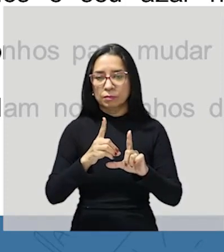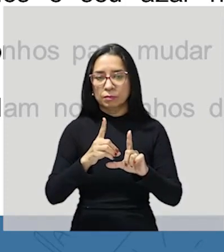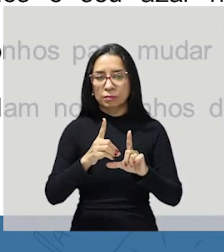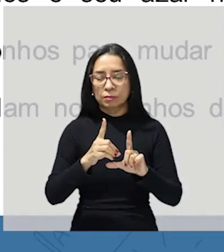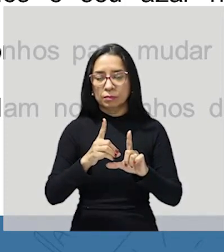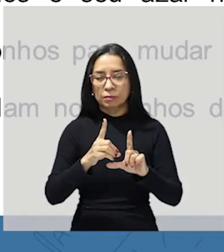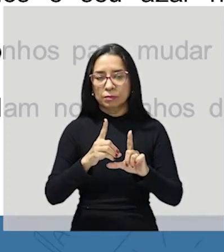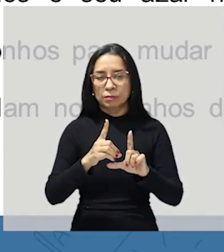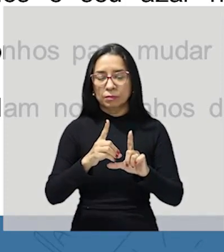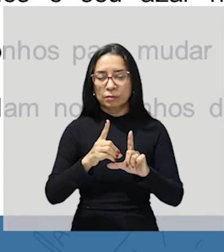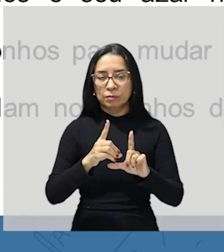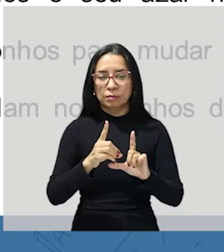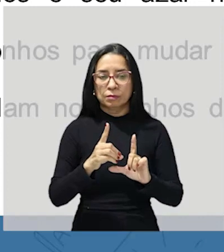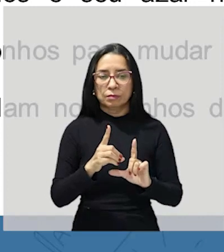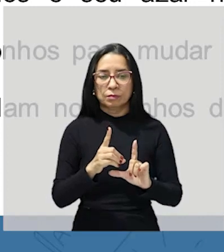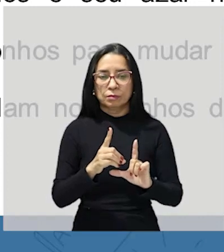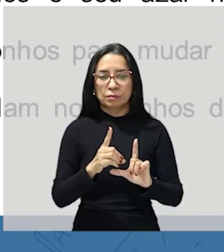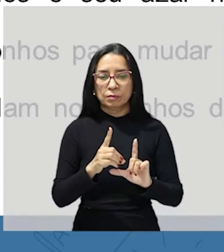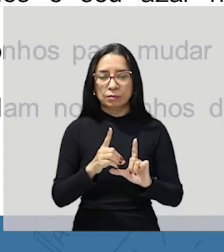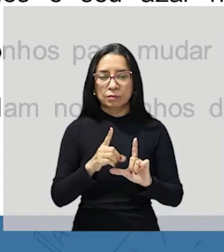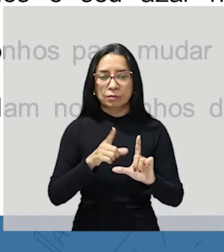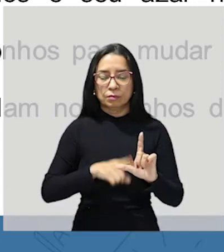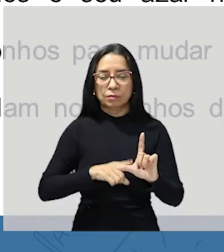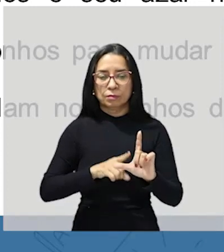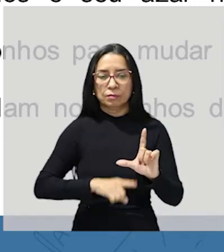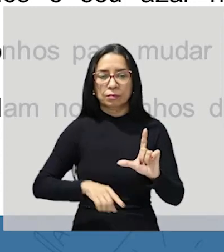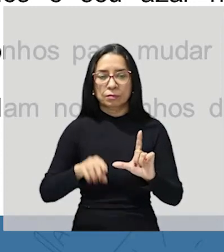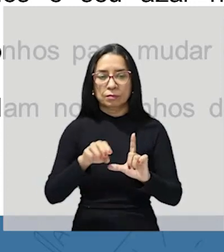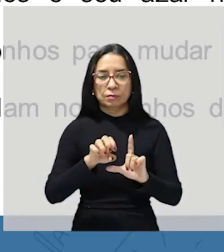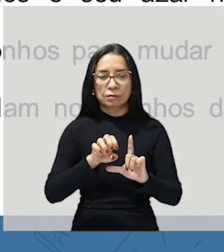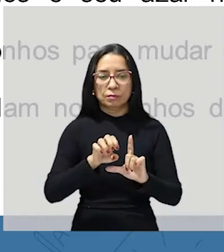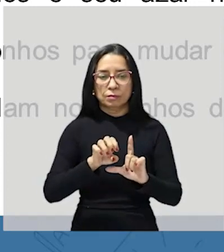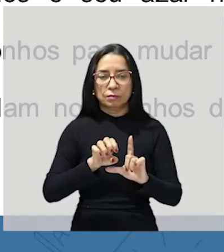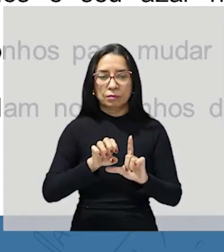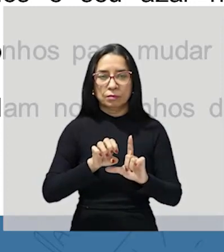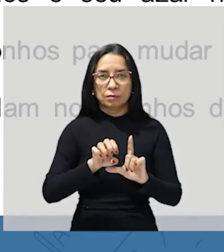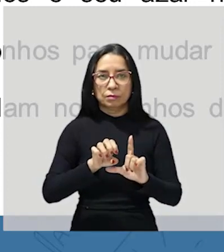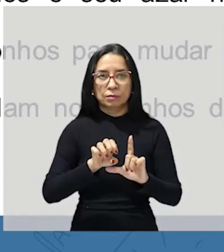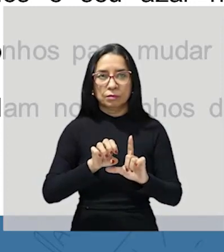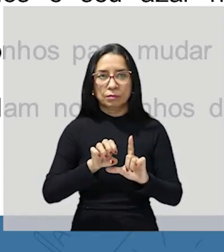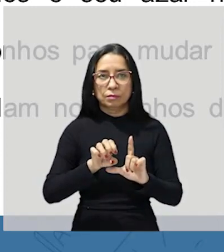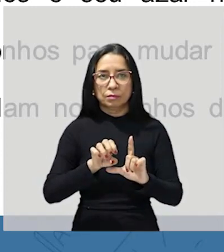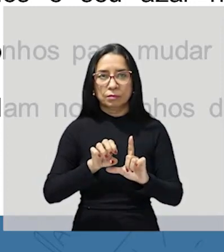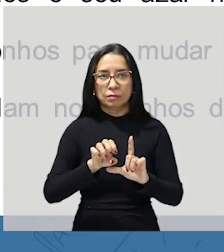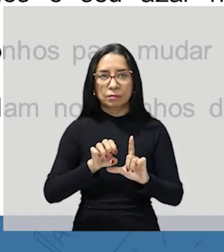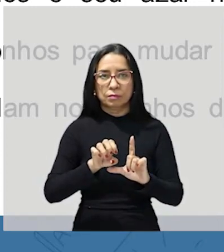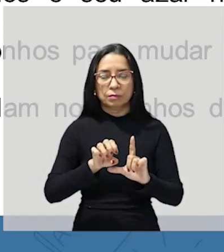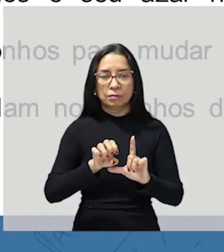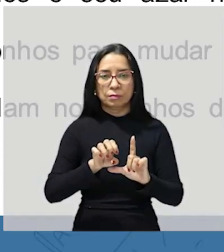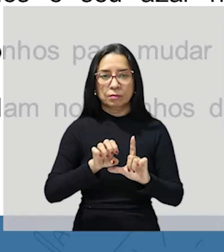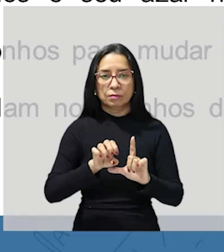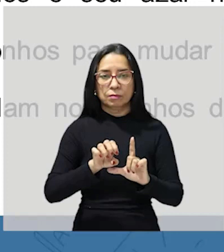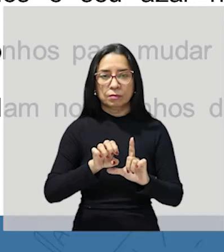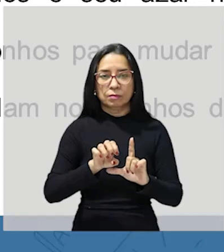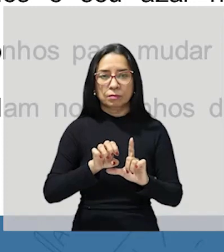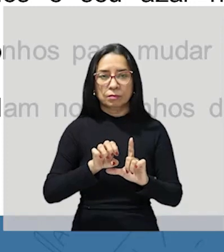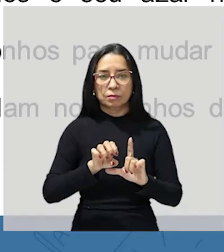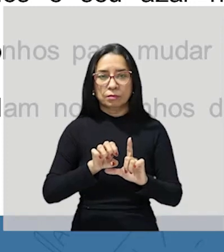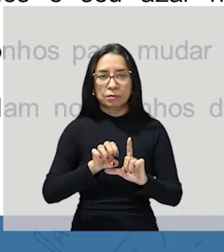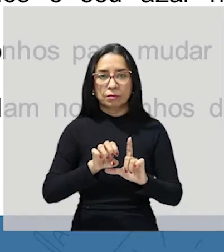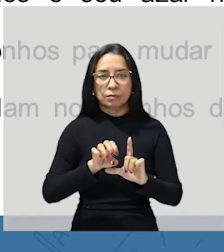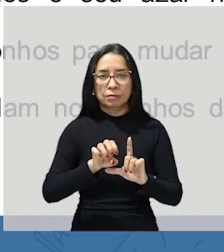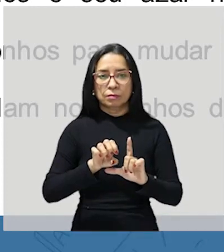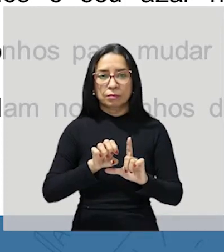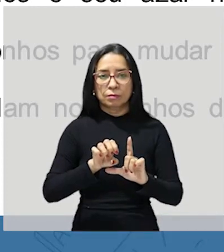da interpretação dos sonhos para mudar o futuro, presença recorrente de elementos sombrios que se revelam